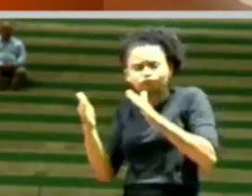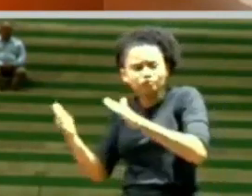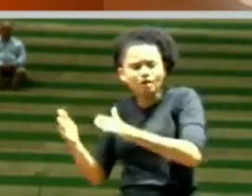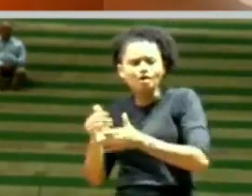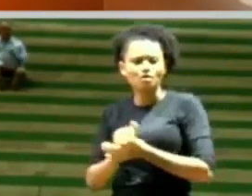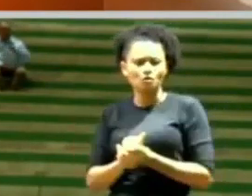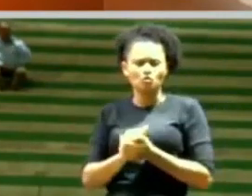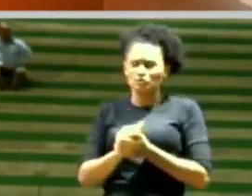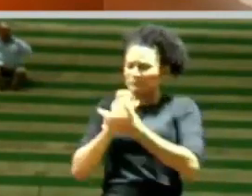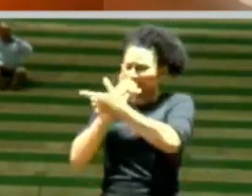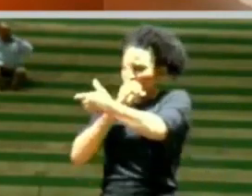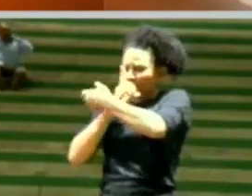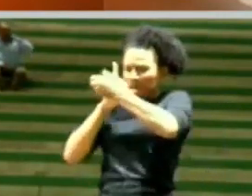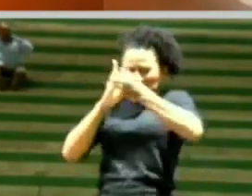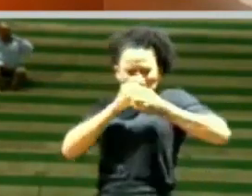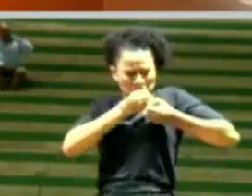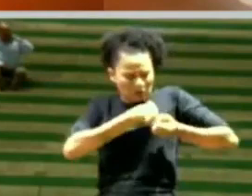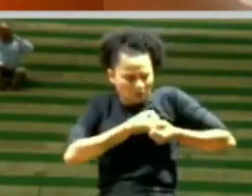Avivamento